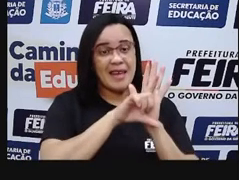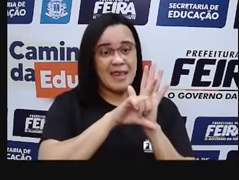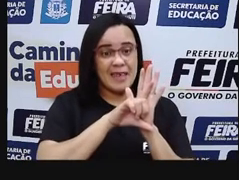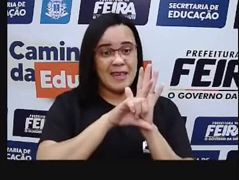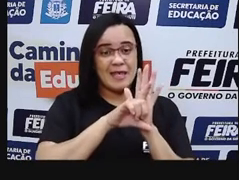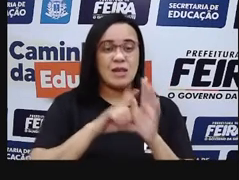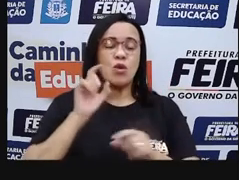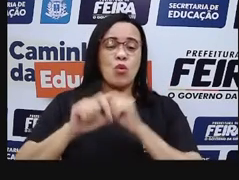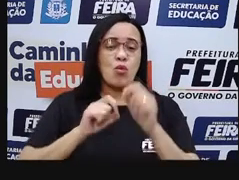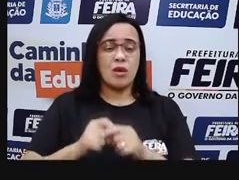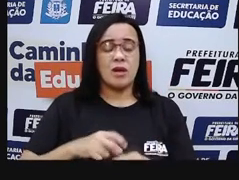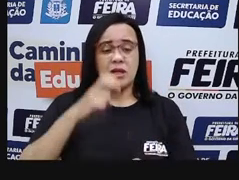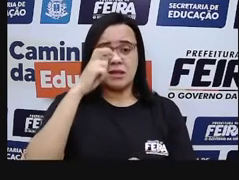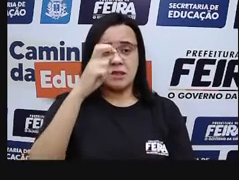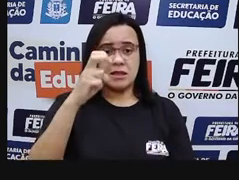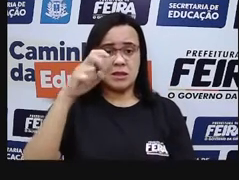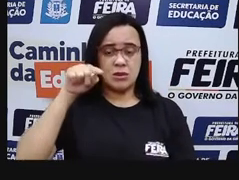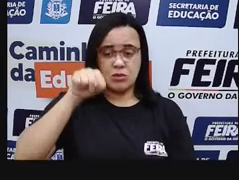cinco